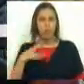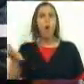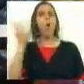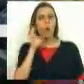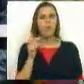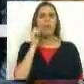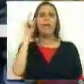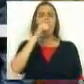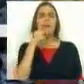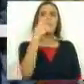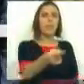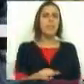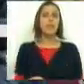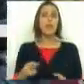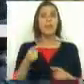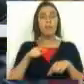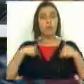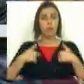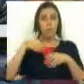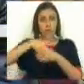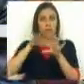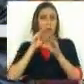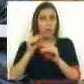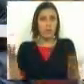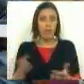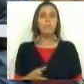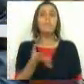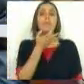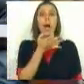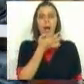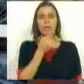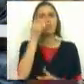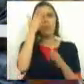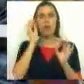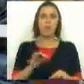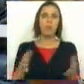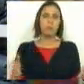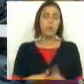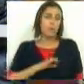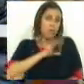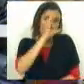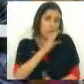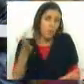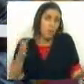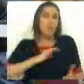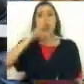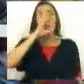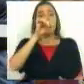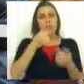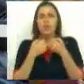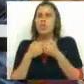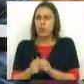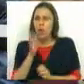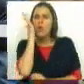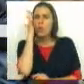ouça aquilo que lhe têm a dizer os agentes educativos. Só podemos tirar uma conclusão, Sr. Ministro. O Sr. Ministro está a esconder